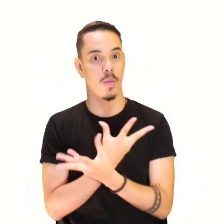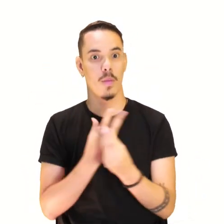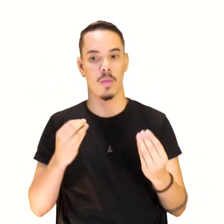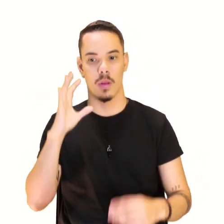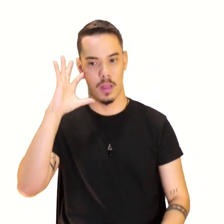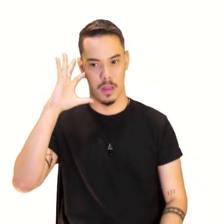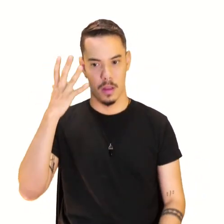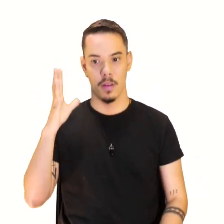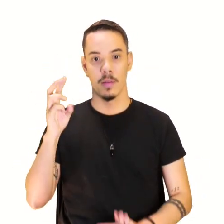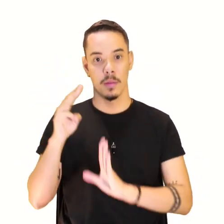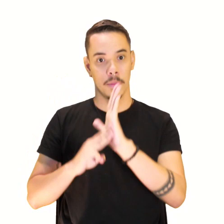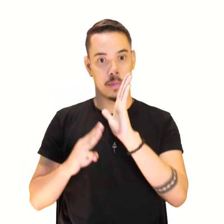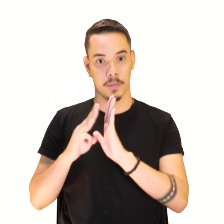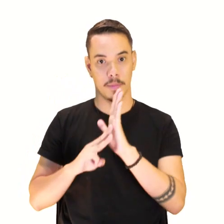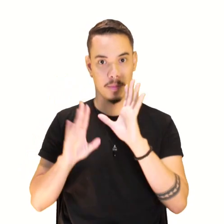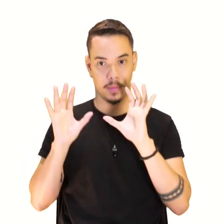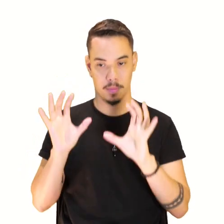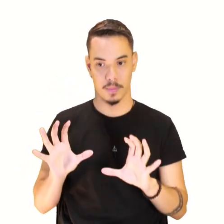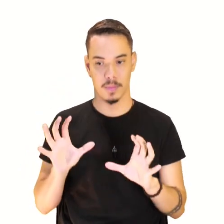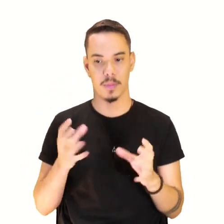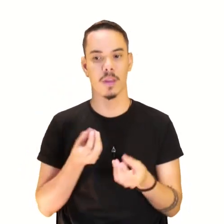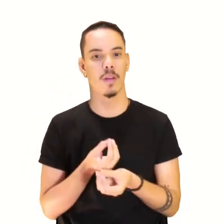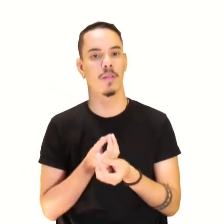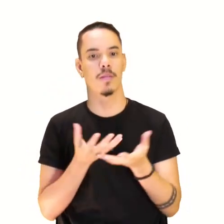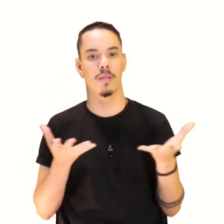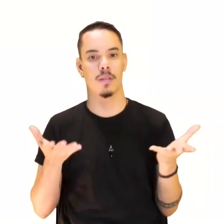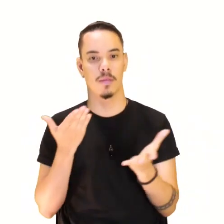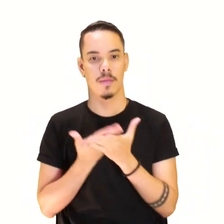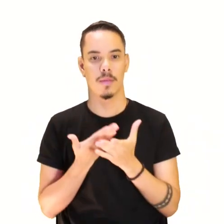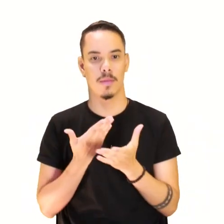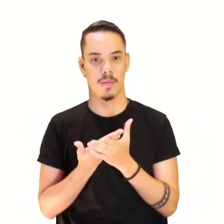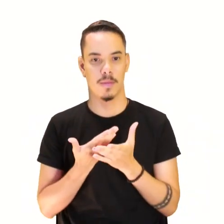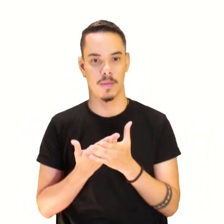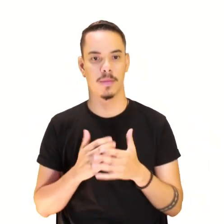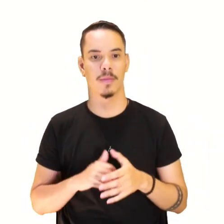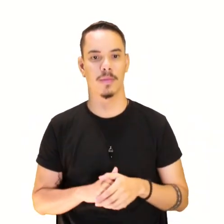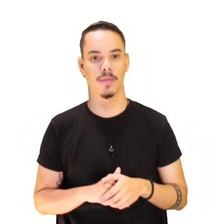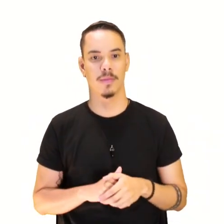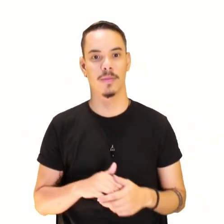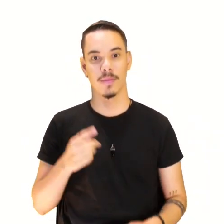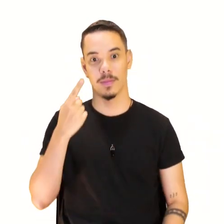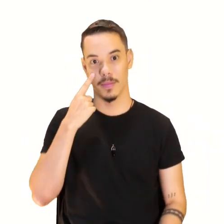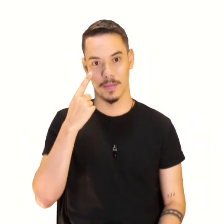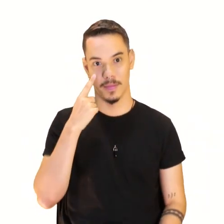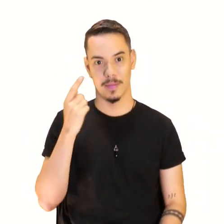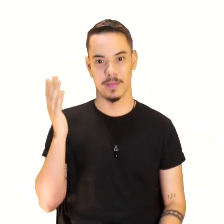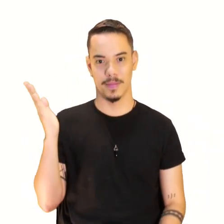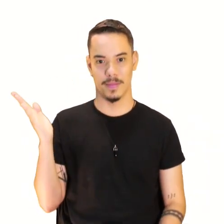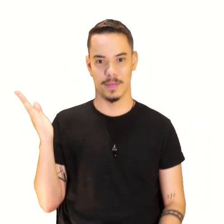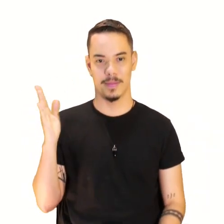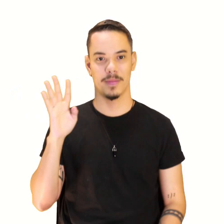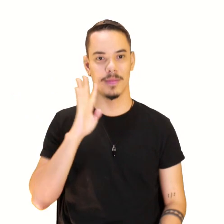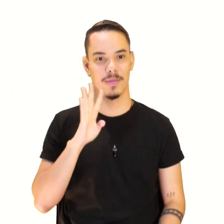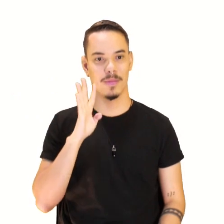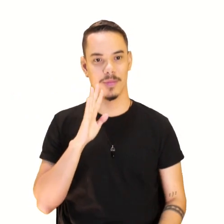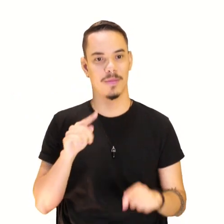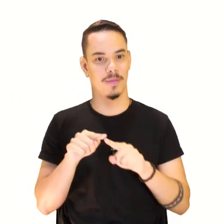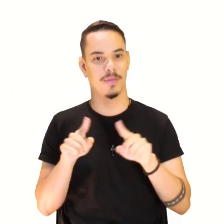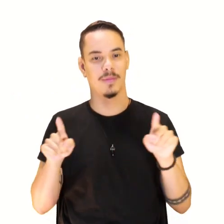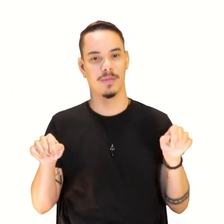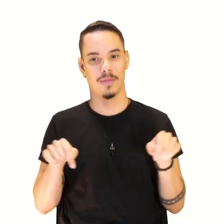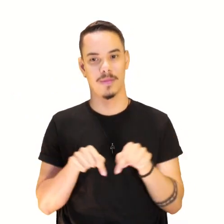por esse método tá vamos já oferecimento do dia vamos para aquele abraço olha aí que legal temos uma turminha